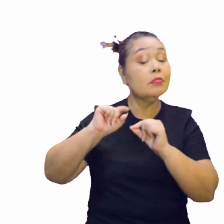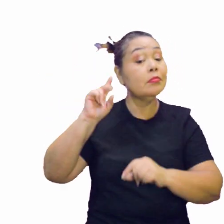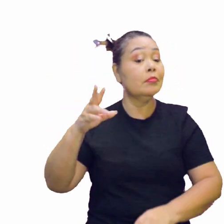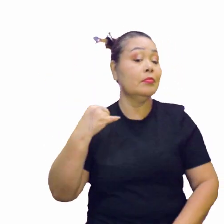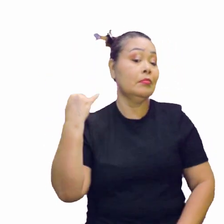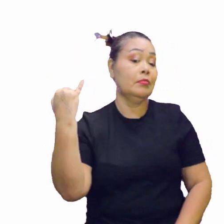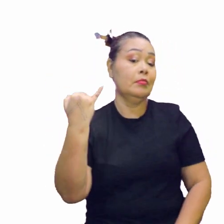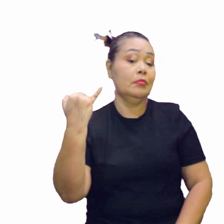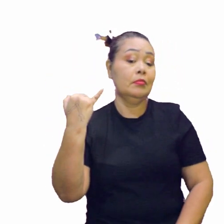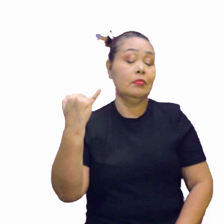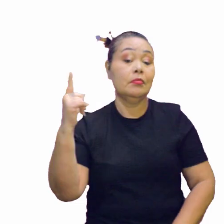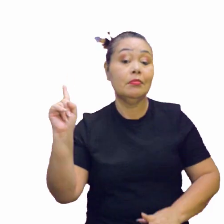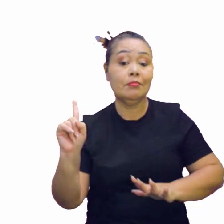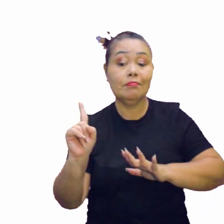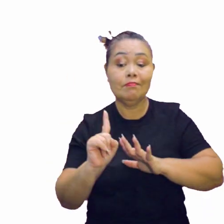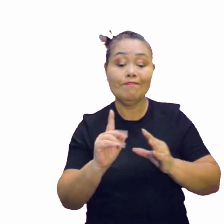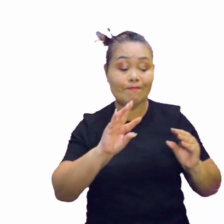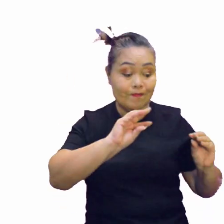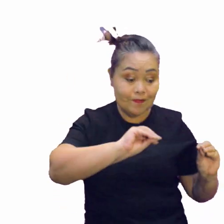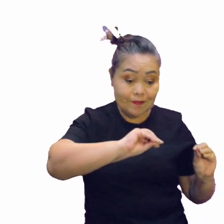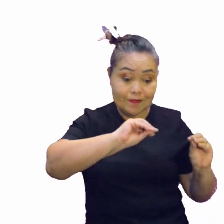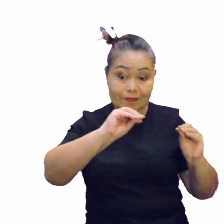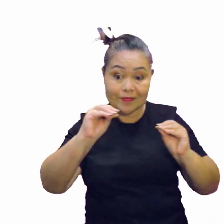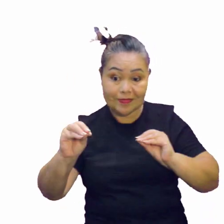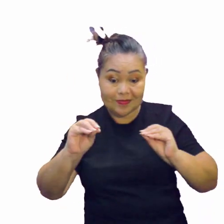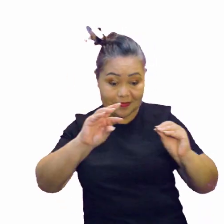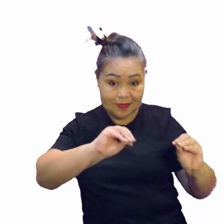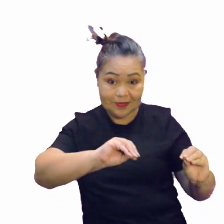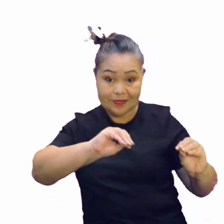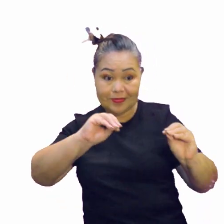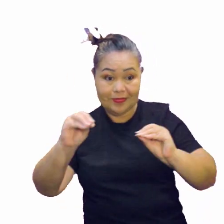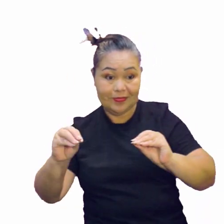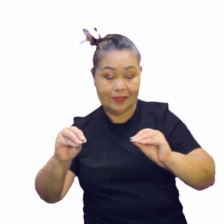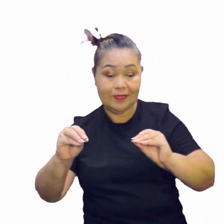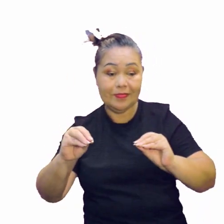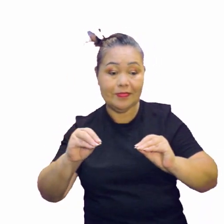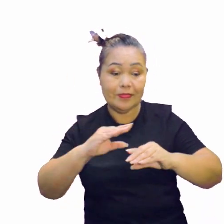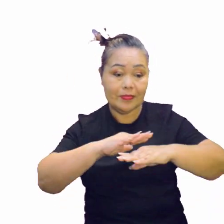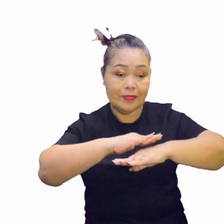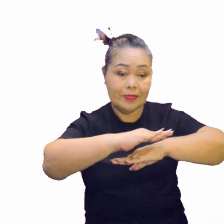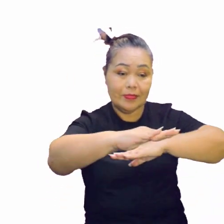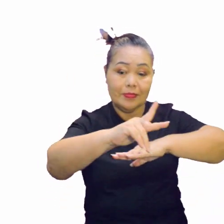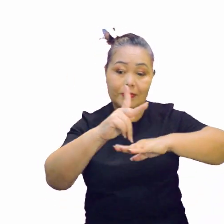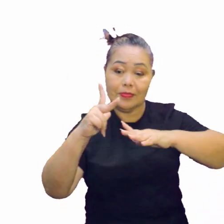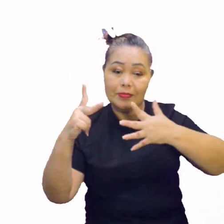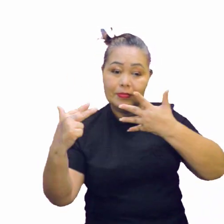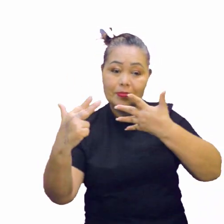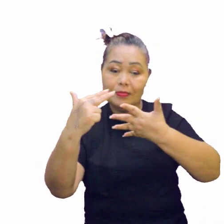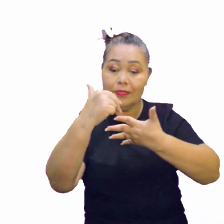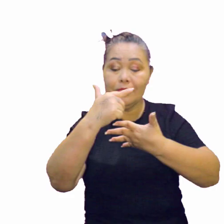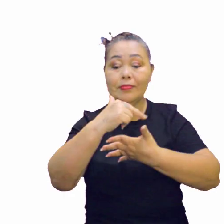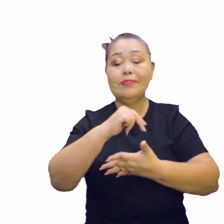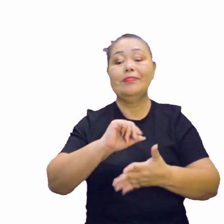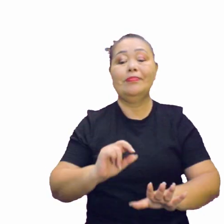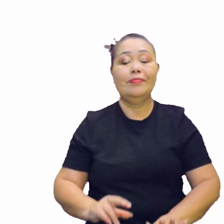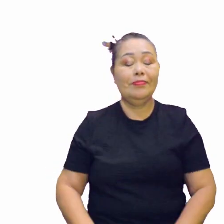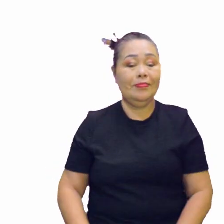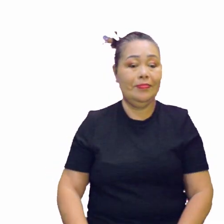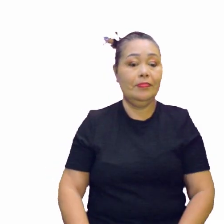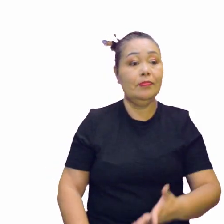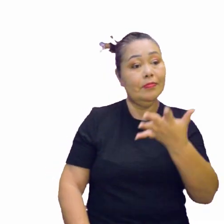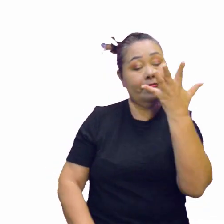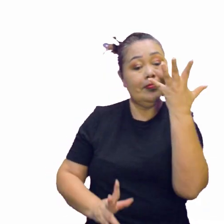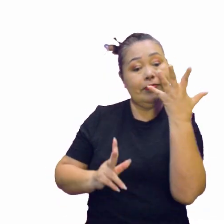para intervenções de manejo, como capina, poda, entre outros. Quando a gente fala